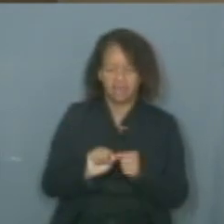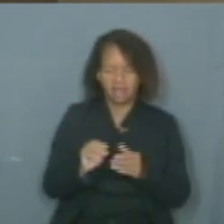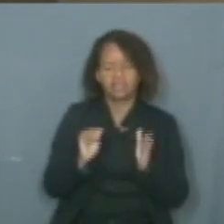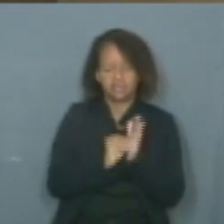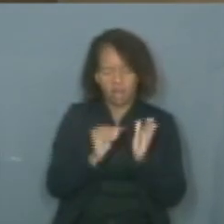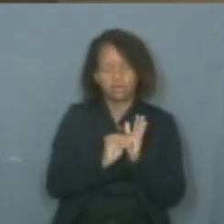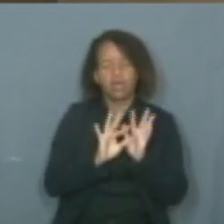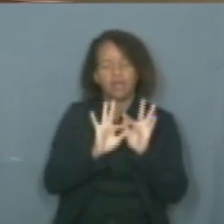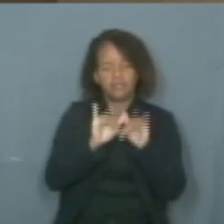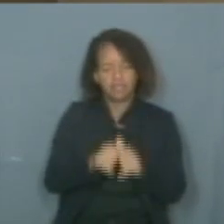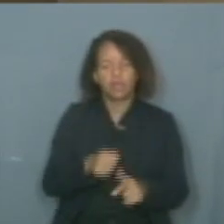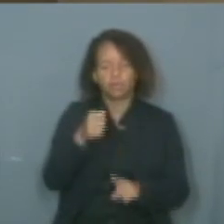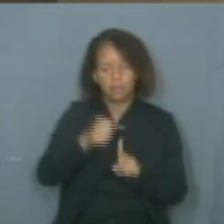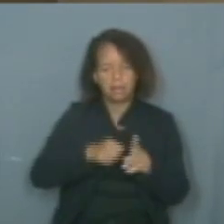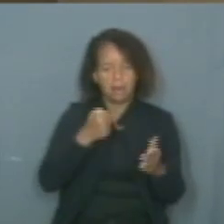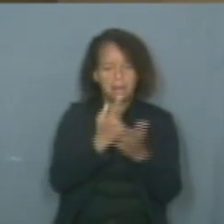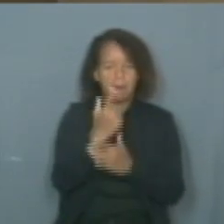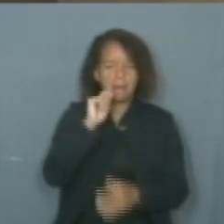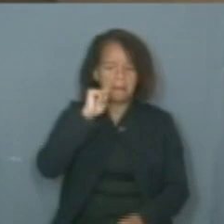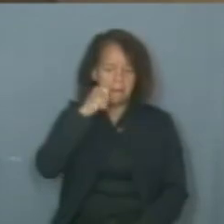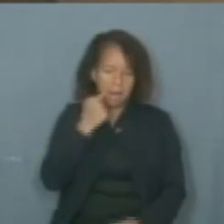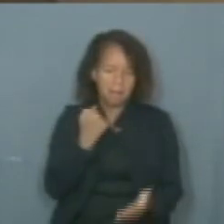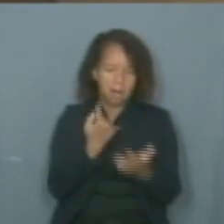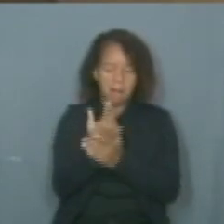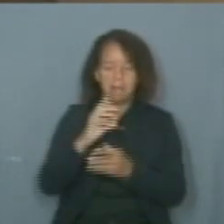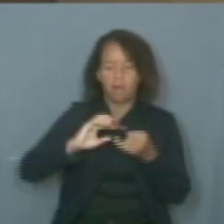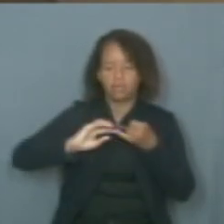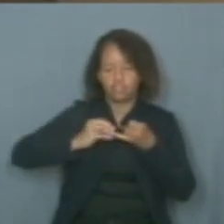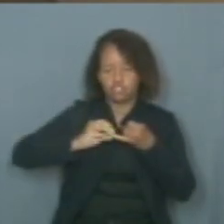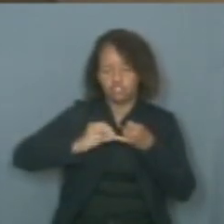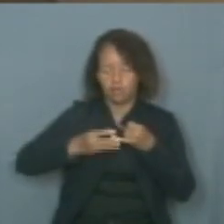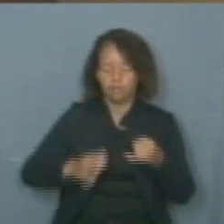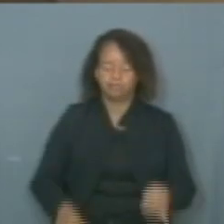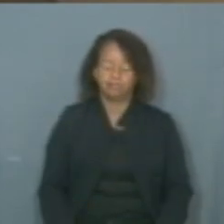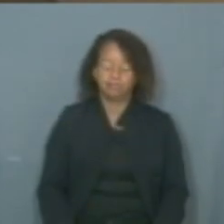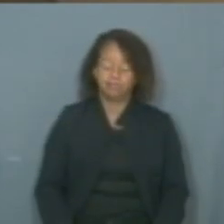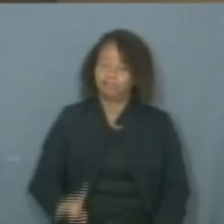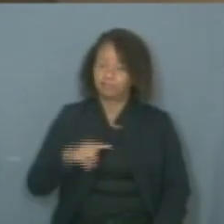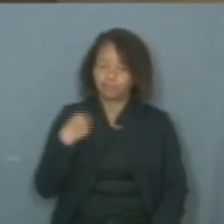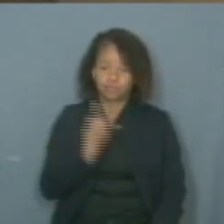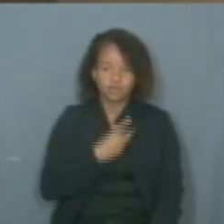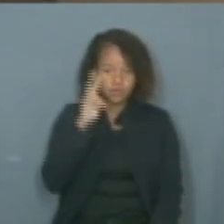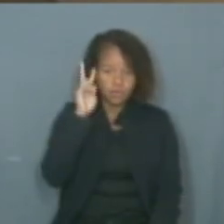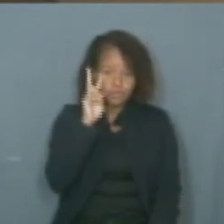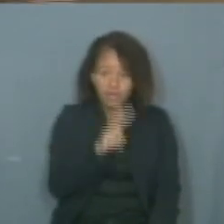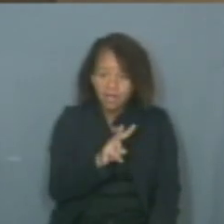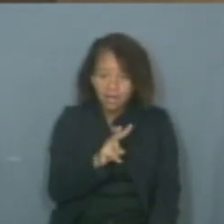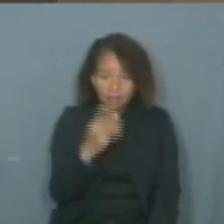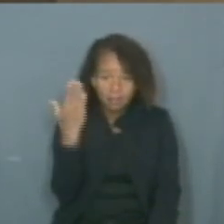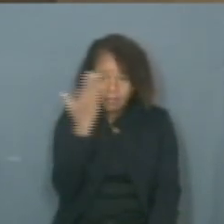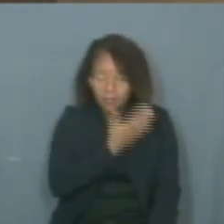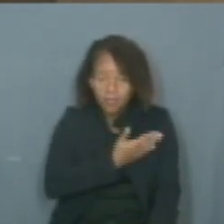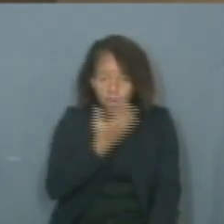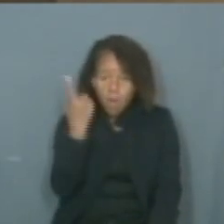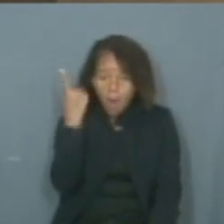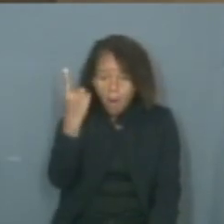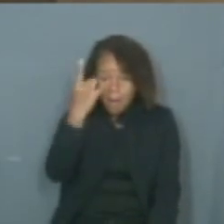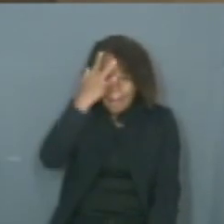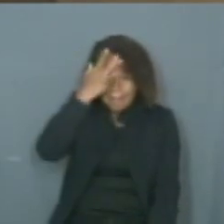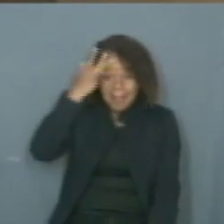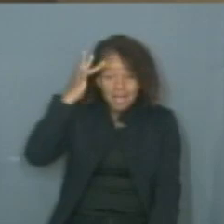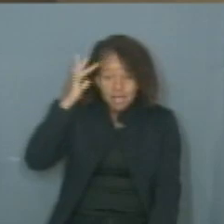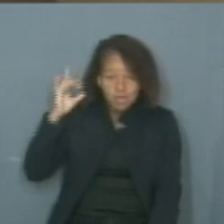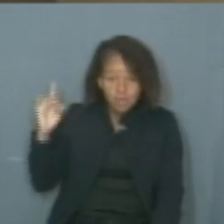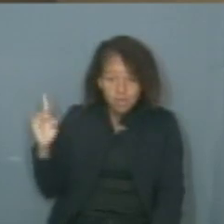falta no final do mês para comprar um pão, para comprar um feijão. E a gente não vê sequer uma